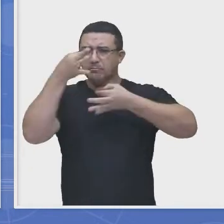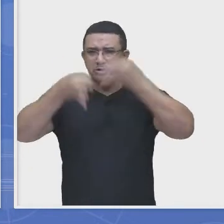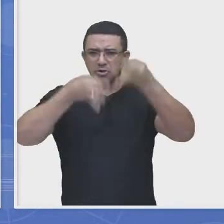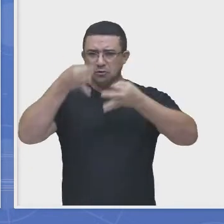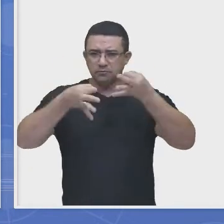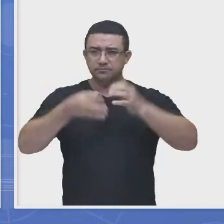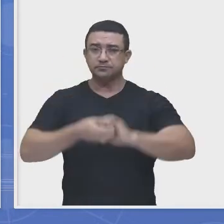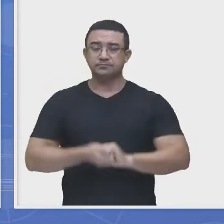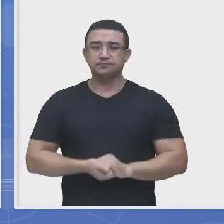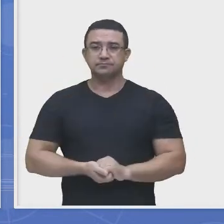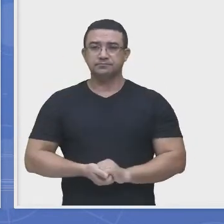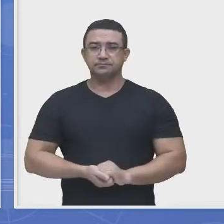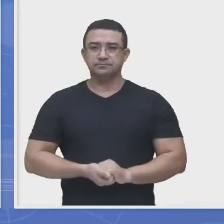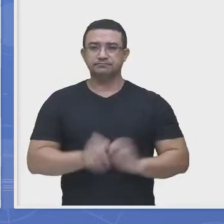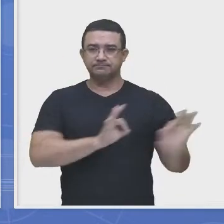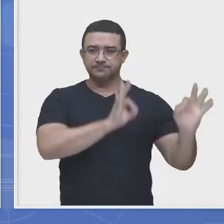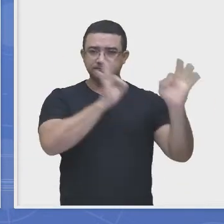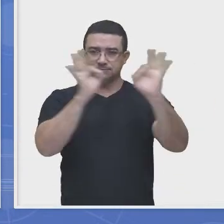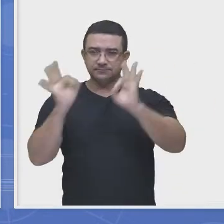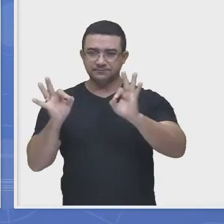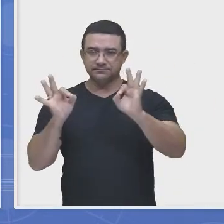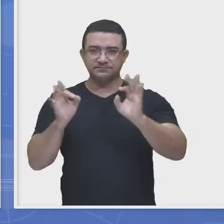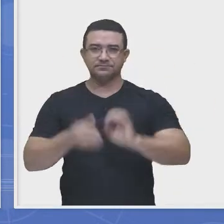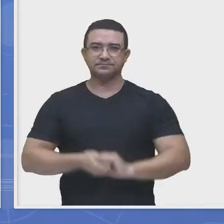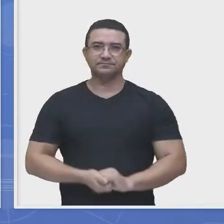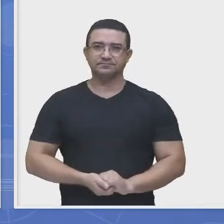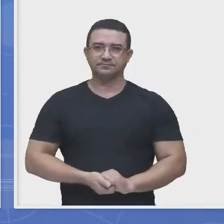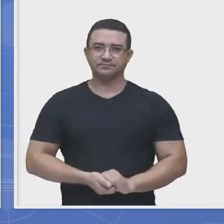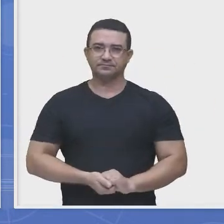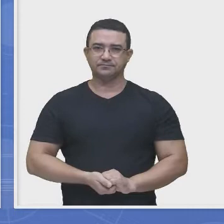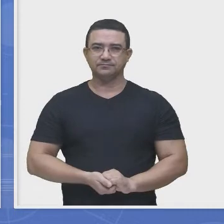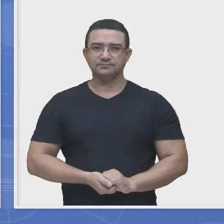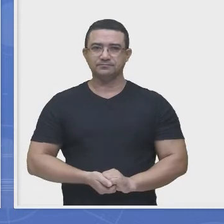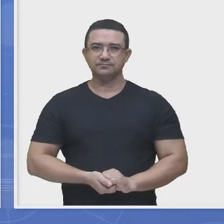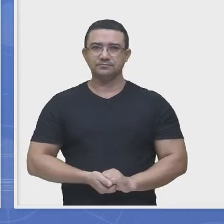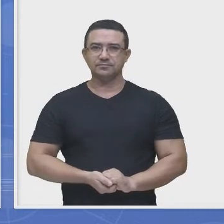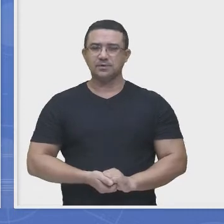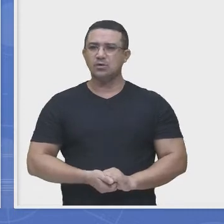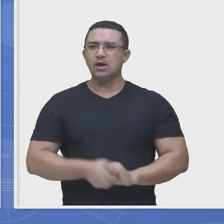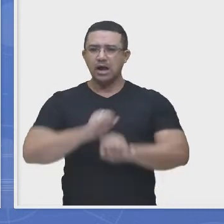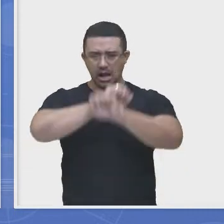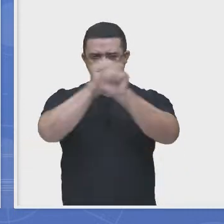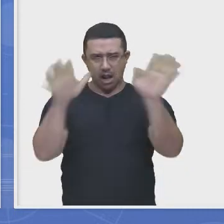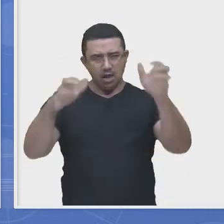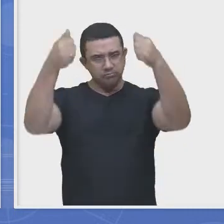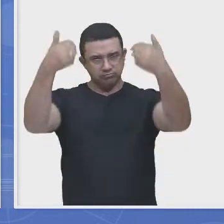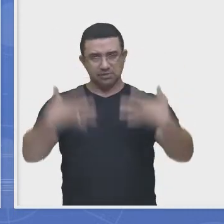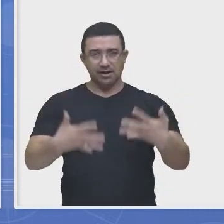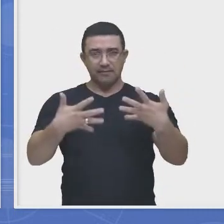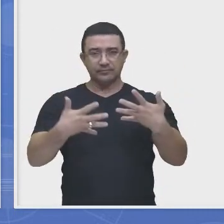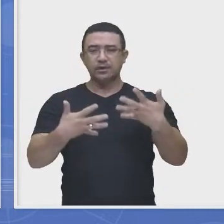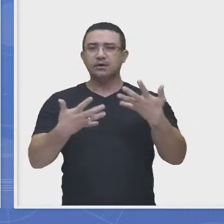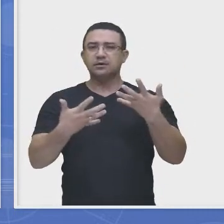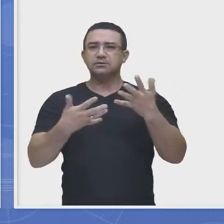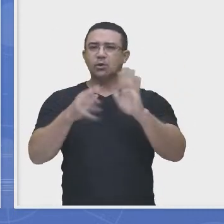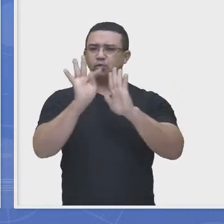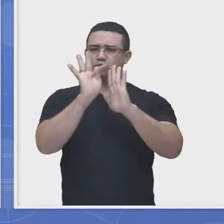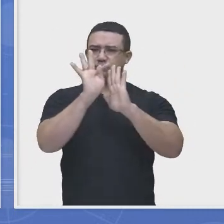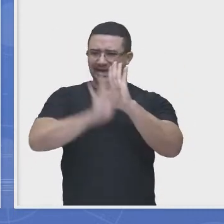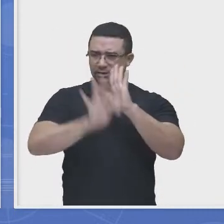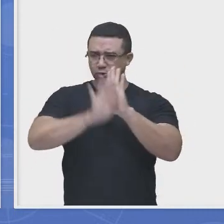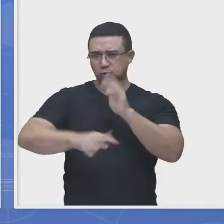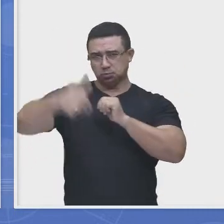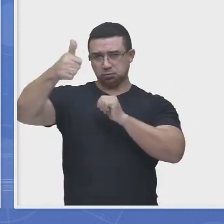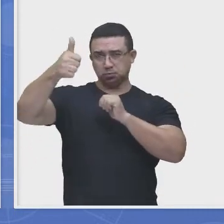aí na sequência do nosso texto, olha só. Então, para especificar bem, para ficar bem claro, olha só, texto 1, certo? Olha